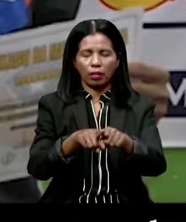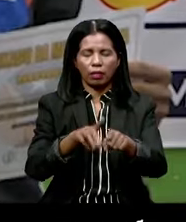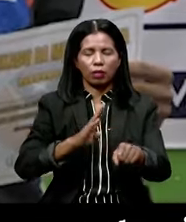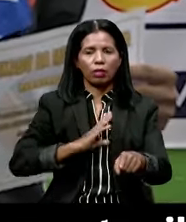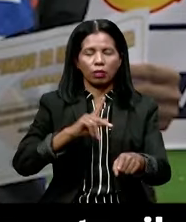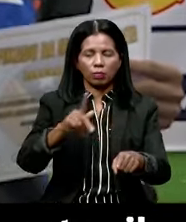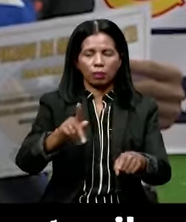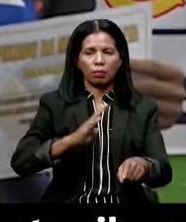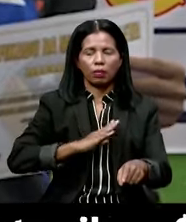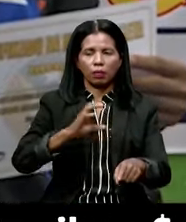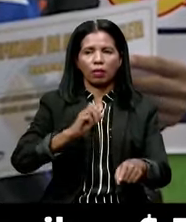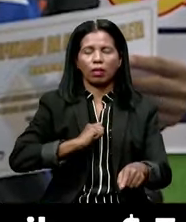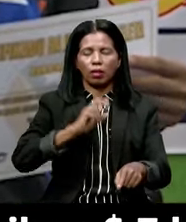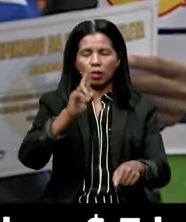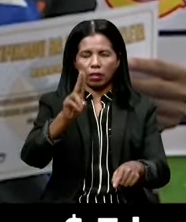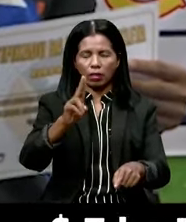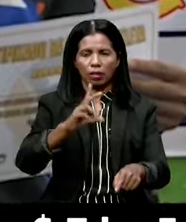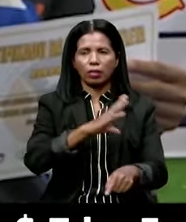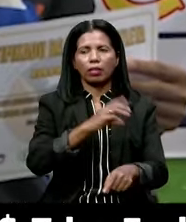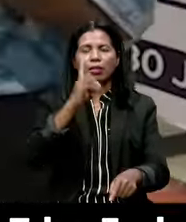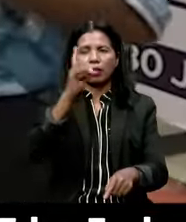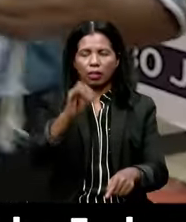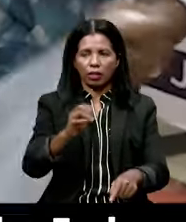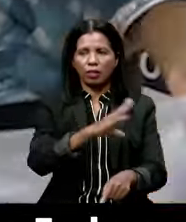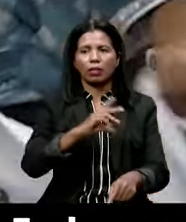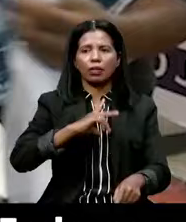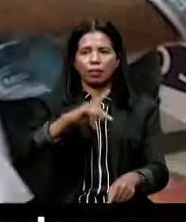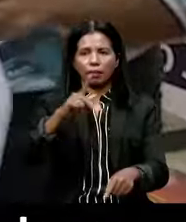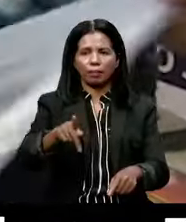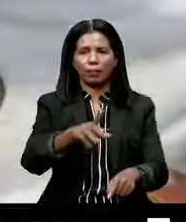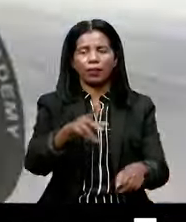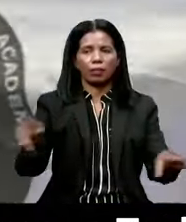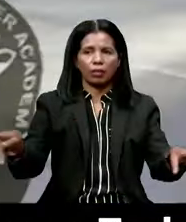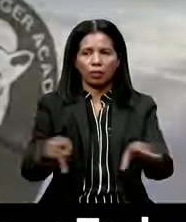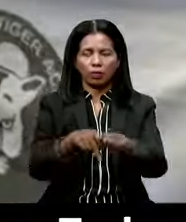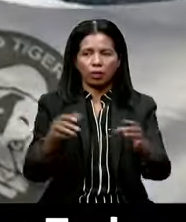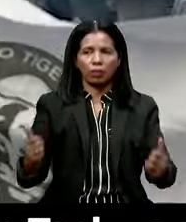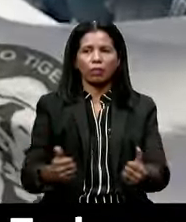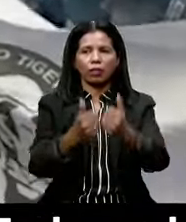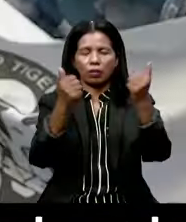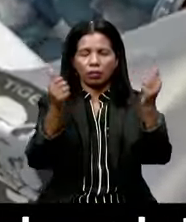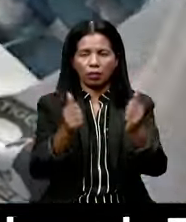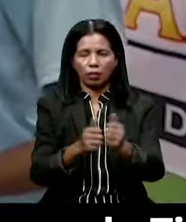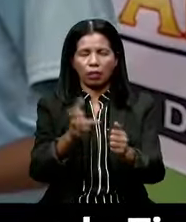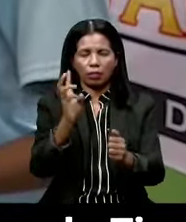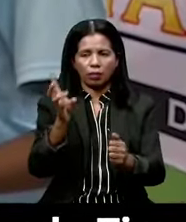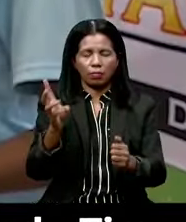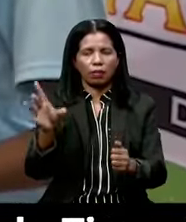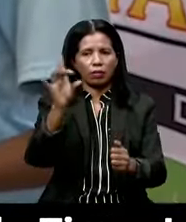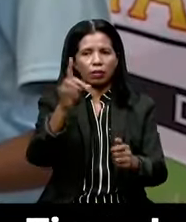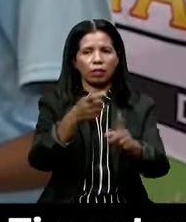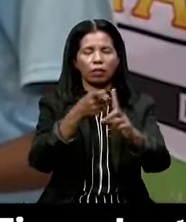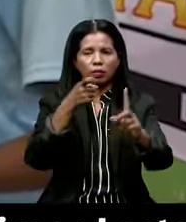Bocau, Aileu, Dili, Noliksa. Total atleta nebe participa competição nei Hamutuk Nenelu Resin Walu,